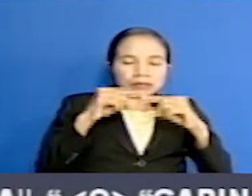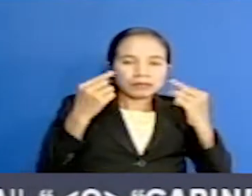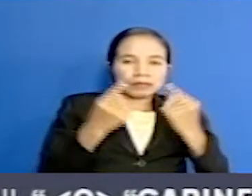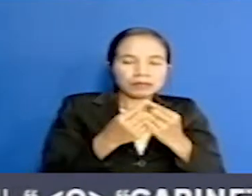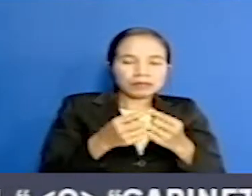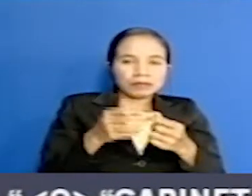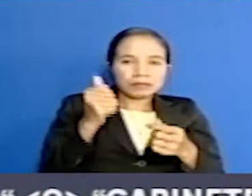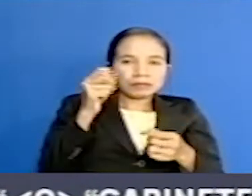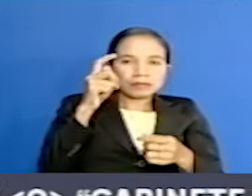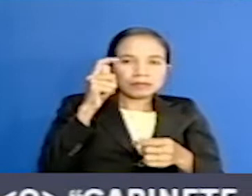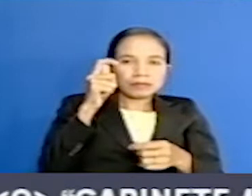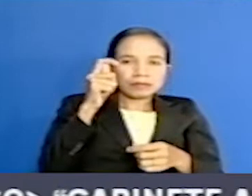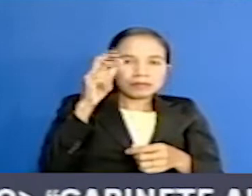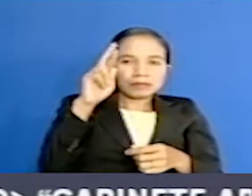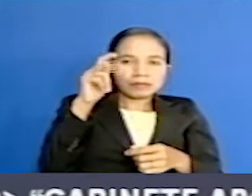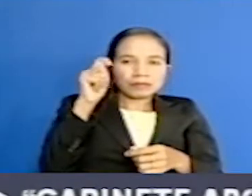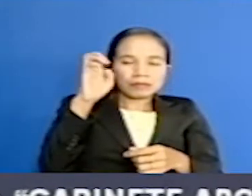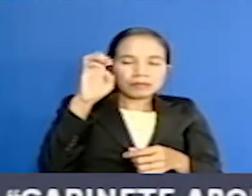atu halau atividade.